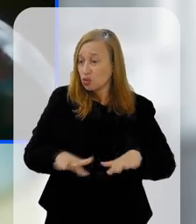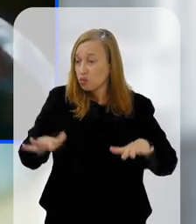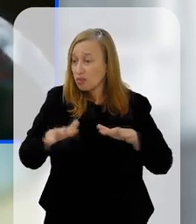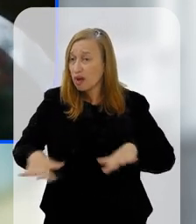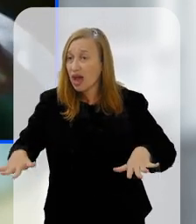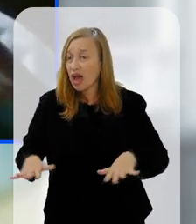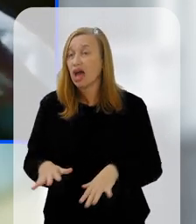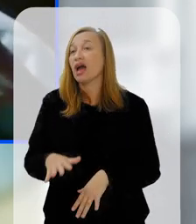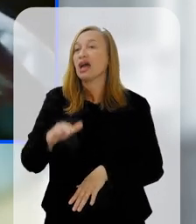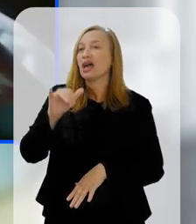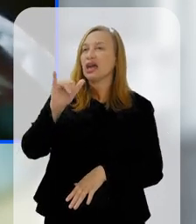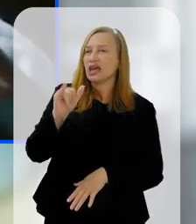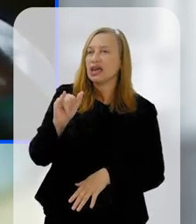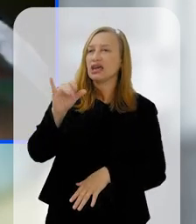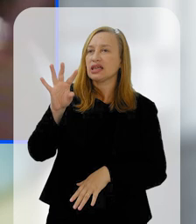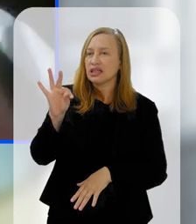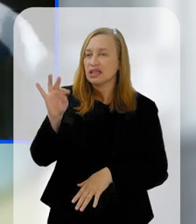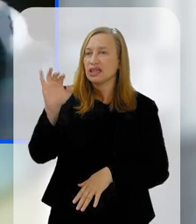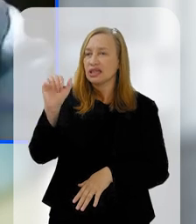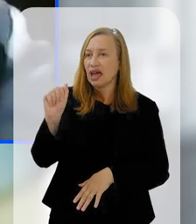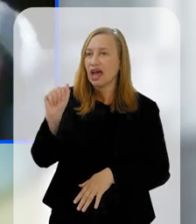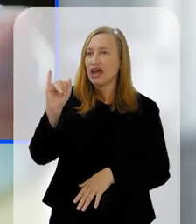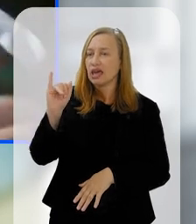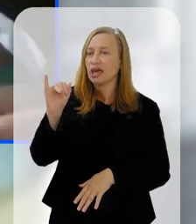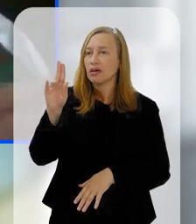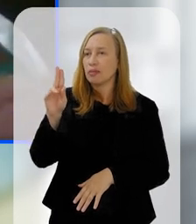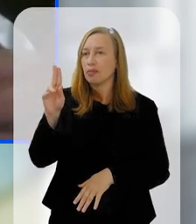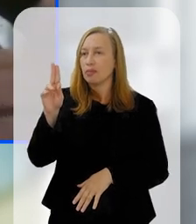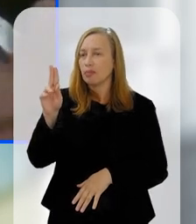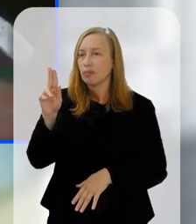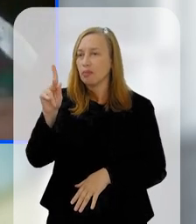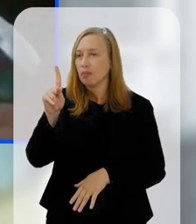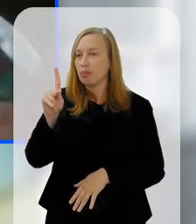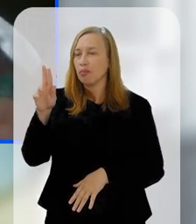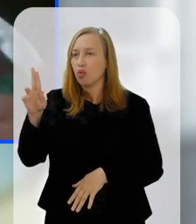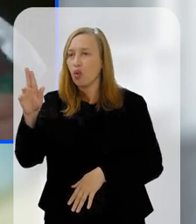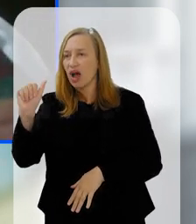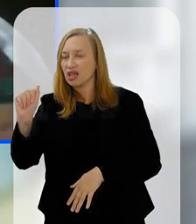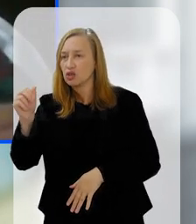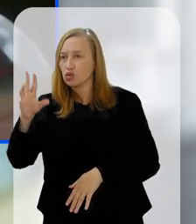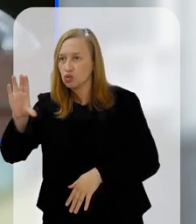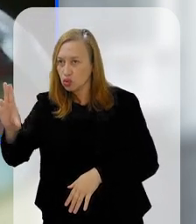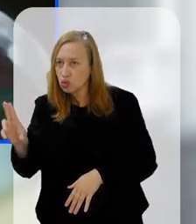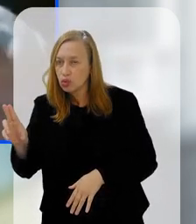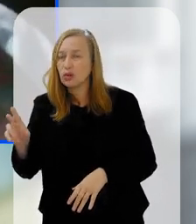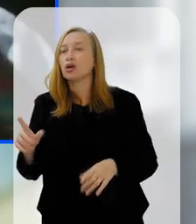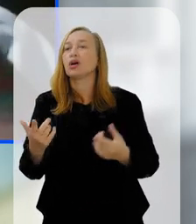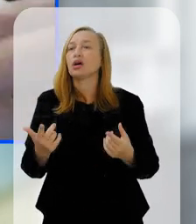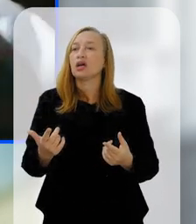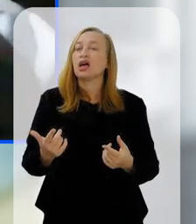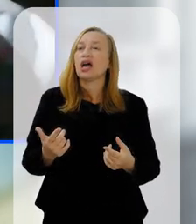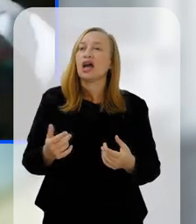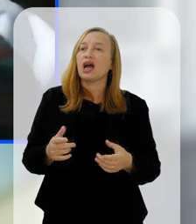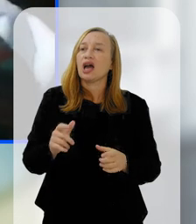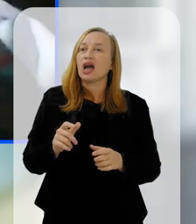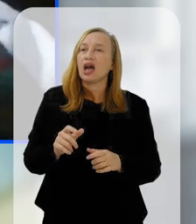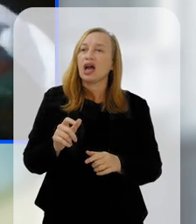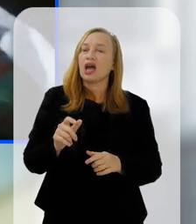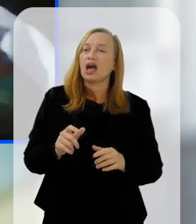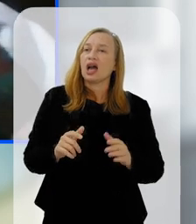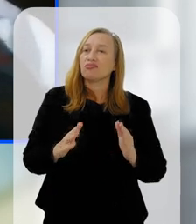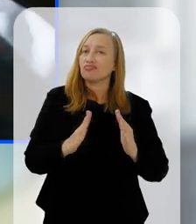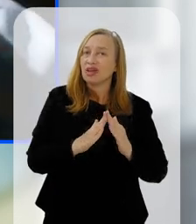passada. Itaipuaçu, em Maricá, teve oito. Mas, na verdade, as prefeituras, elas vão entrando